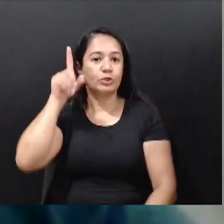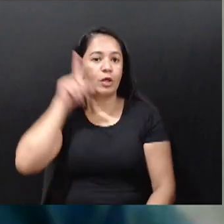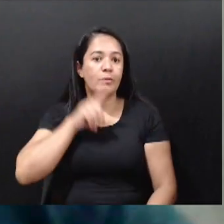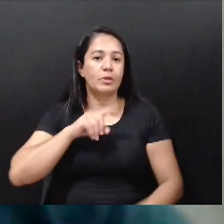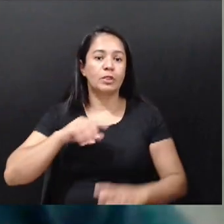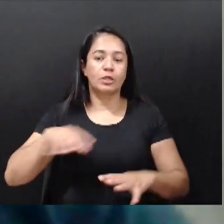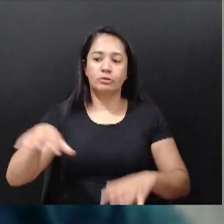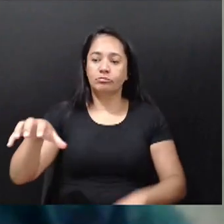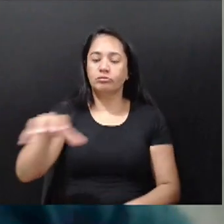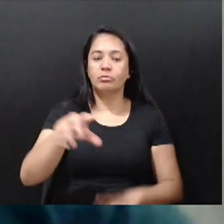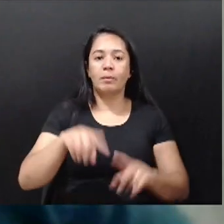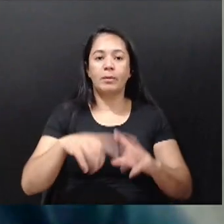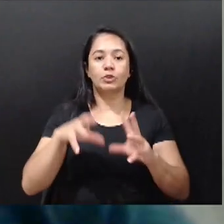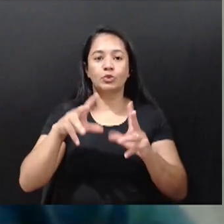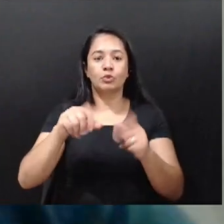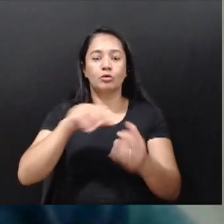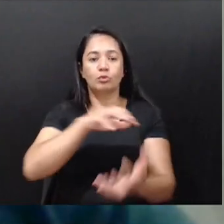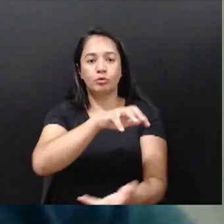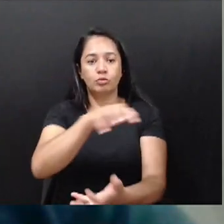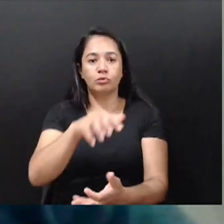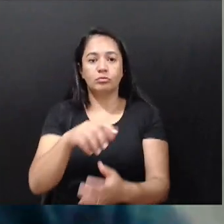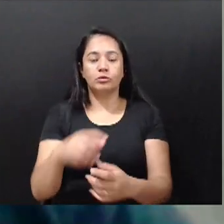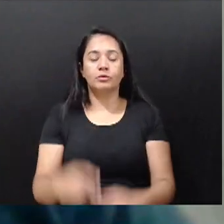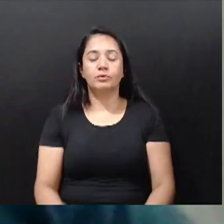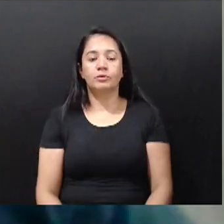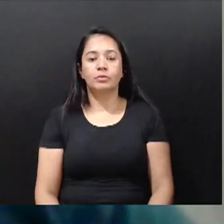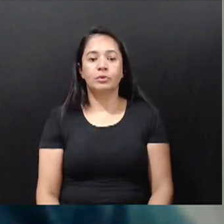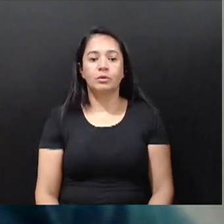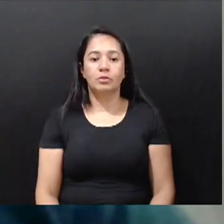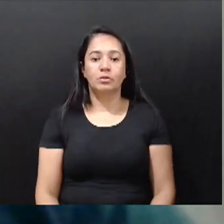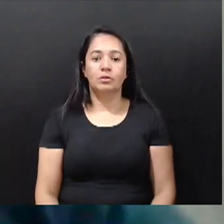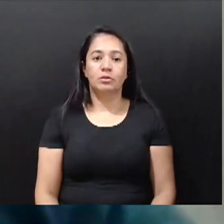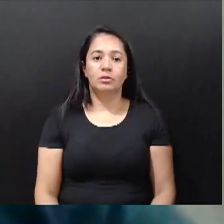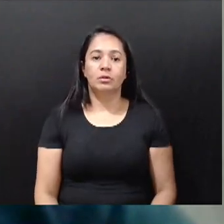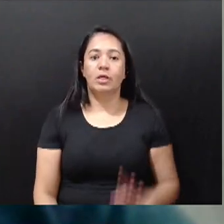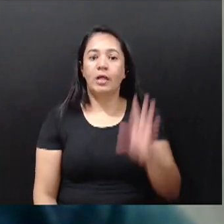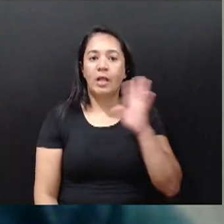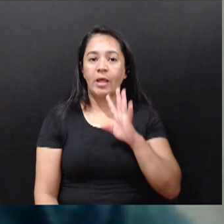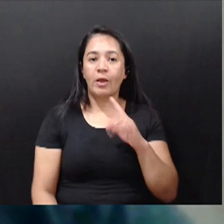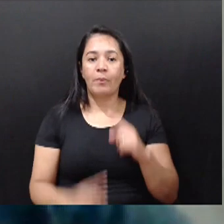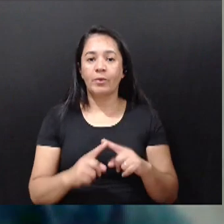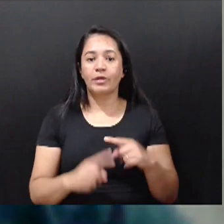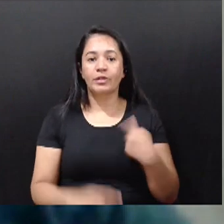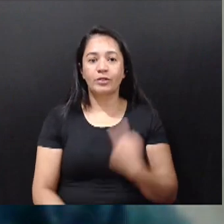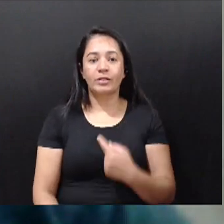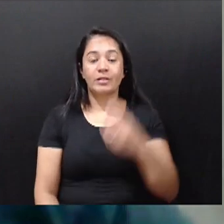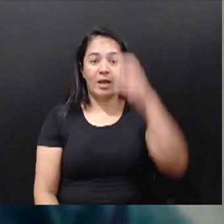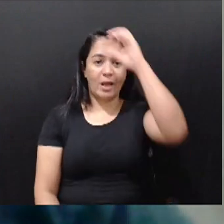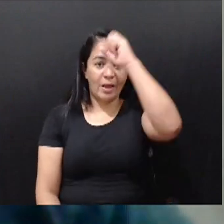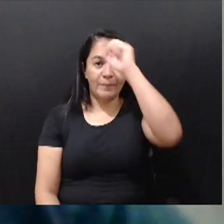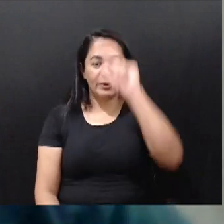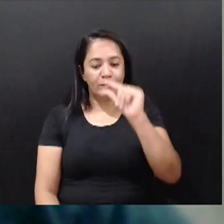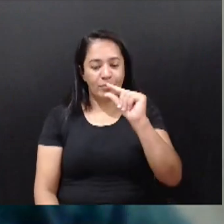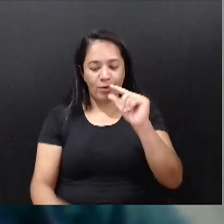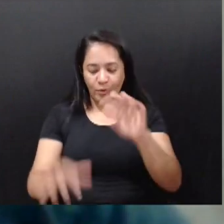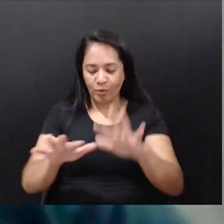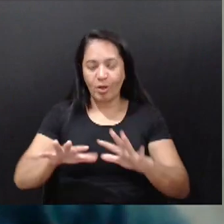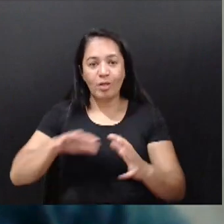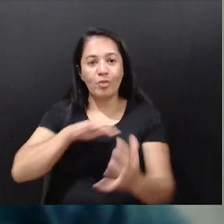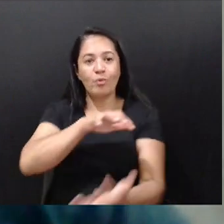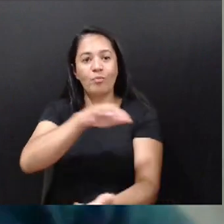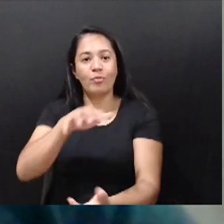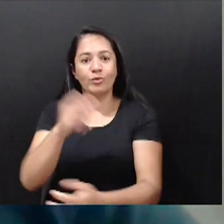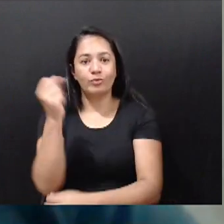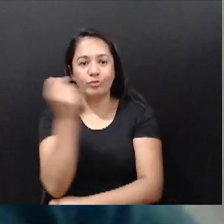todo. Então, foi bem legal porque nós aprendemos um pouco também desse mundo, né, do meio ambiente, que é tão importante